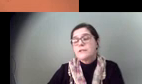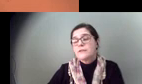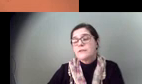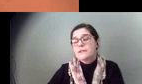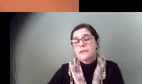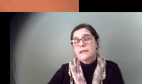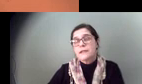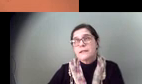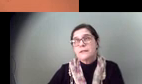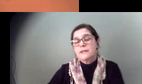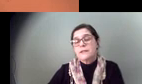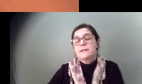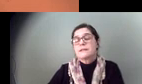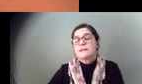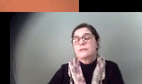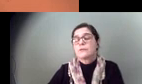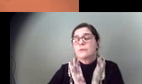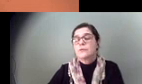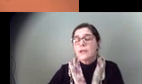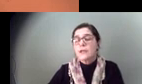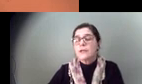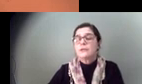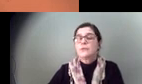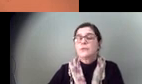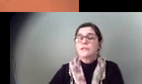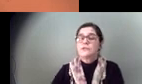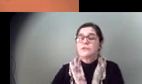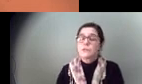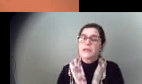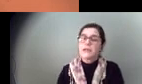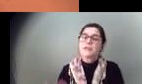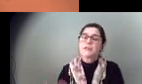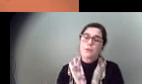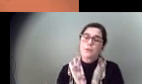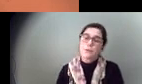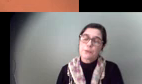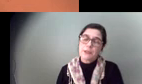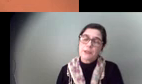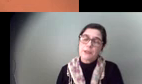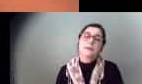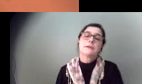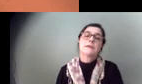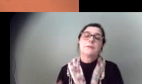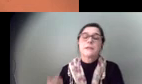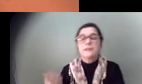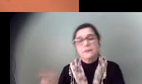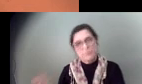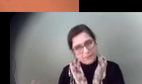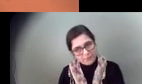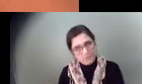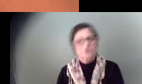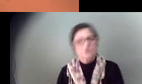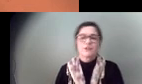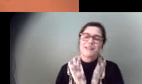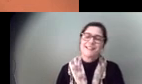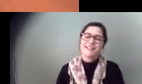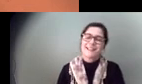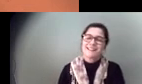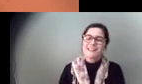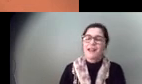uma observação em relação à interpretação do movimento, essa dificuldade, né, do aluno em abrir a câmera, né, principalmente